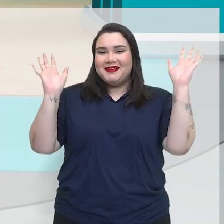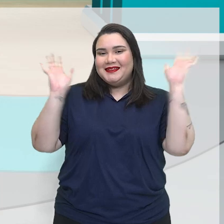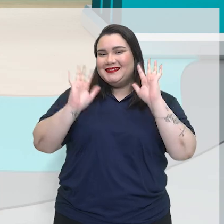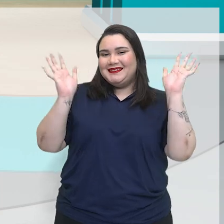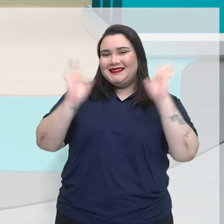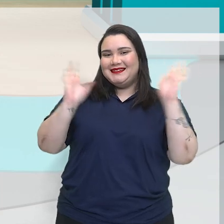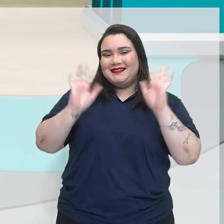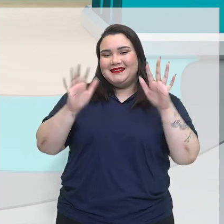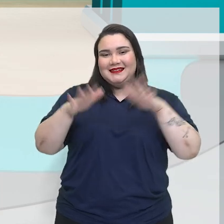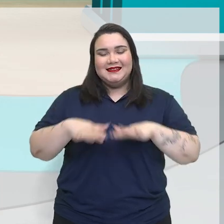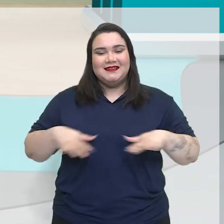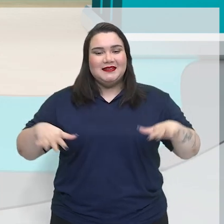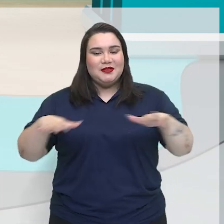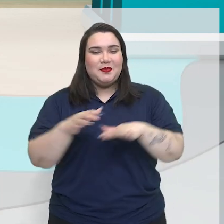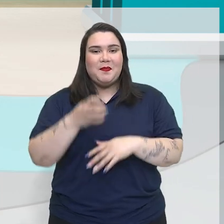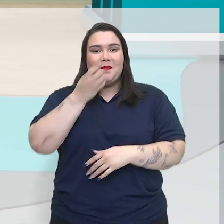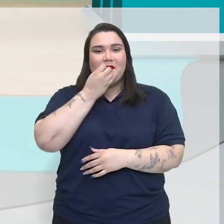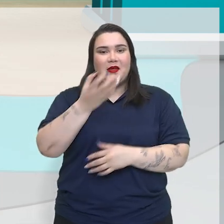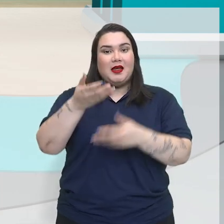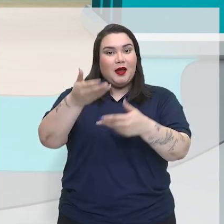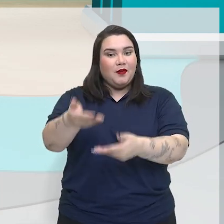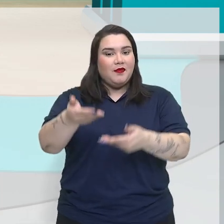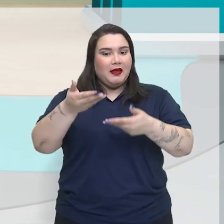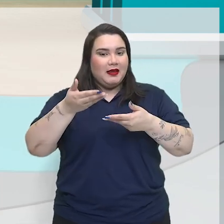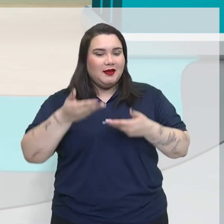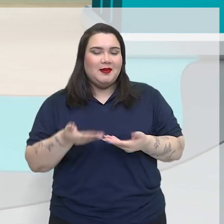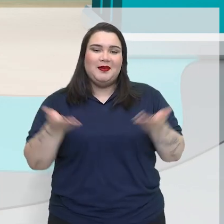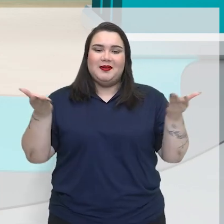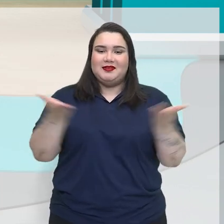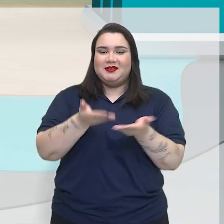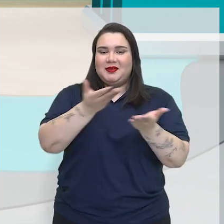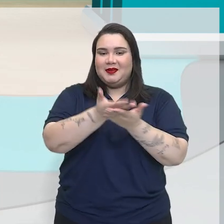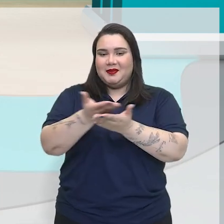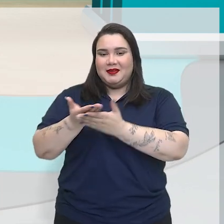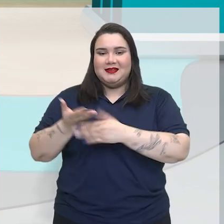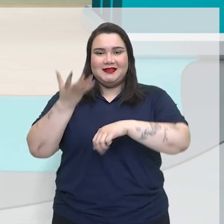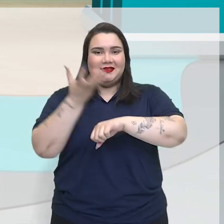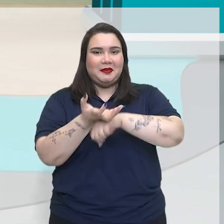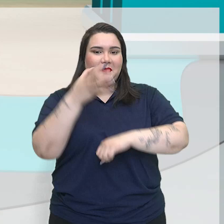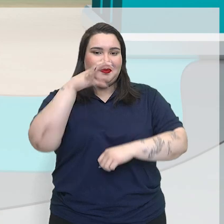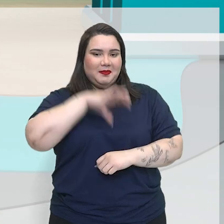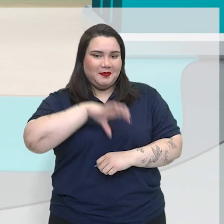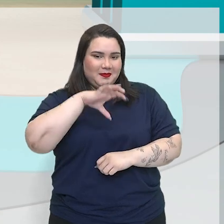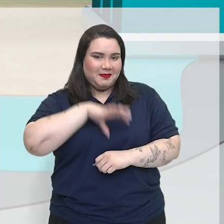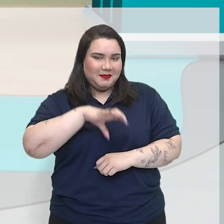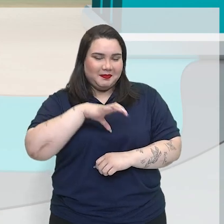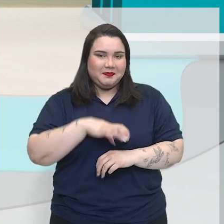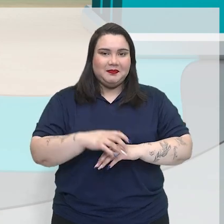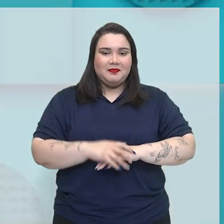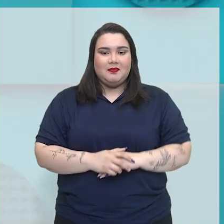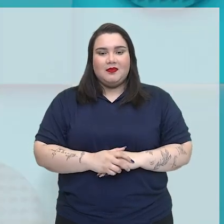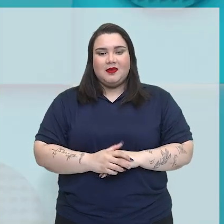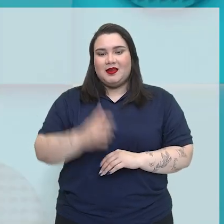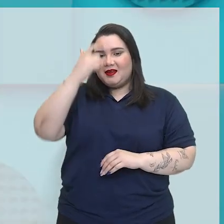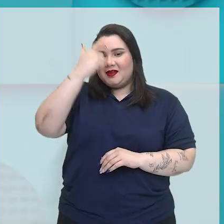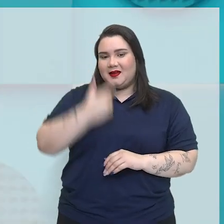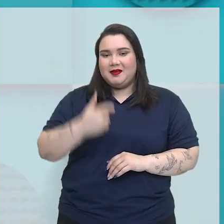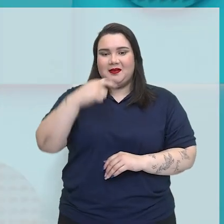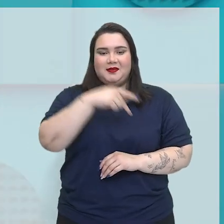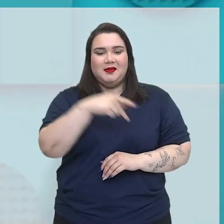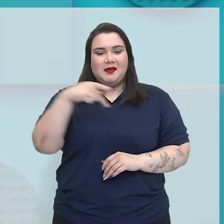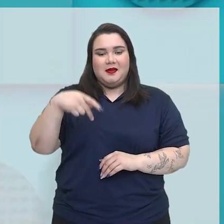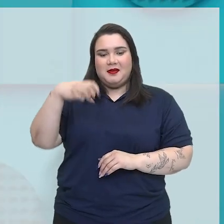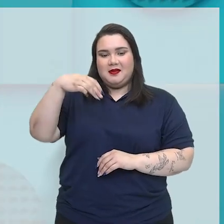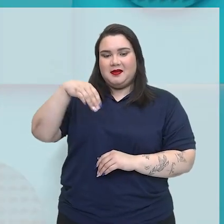Olá, pessoal! Sejam muito bem-vindos a mais uma aula de língua portuguesa. Sou a